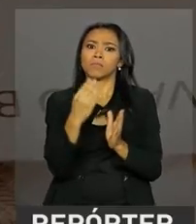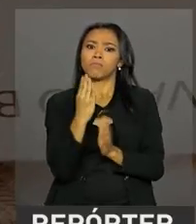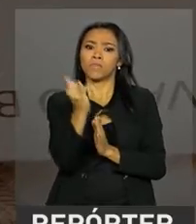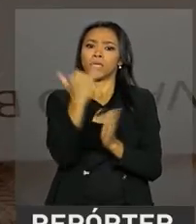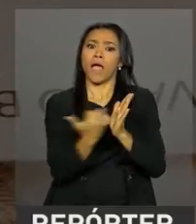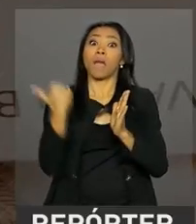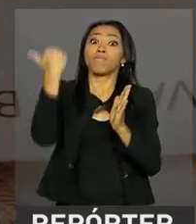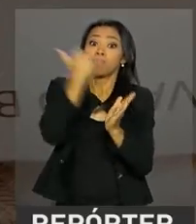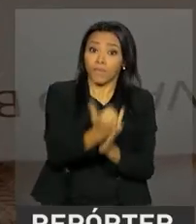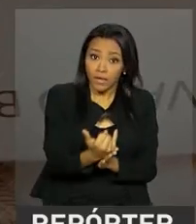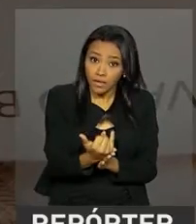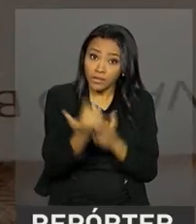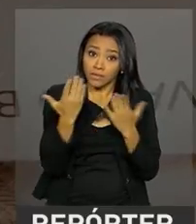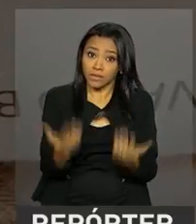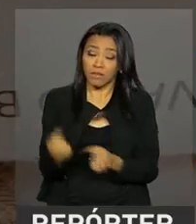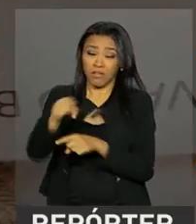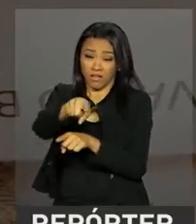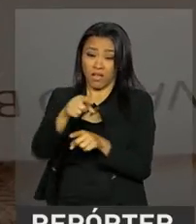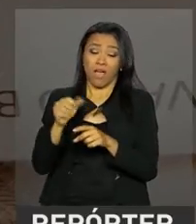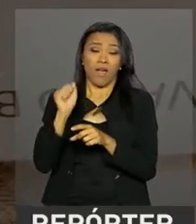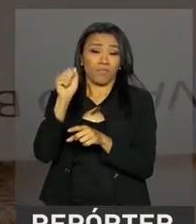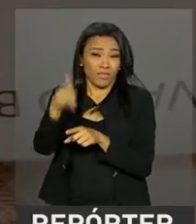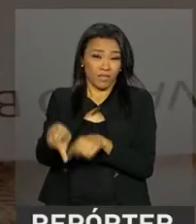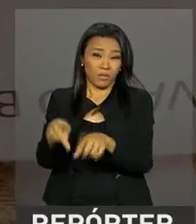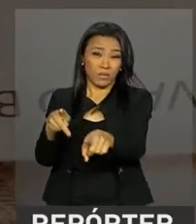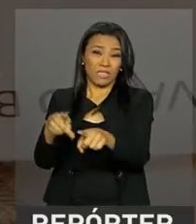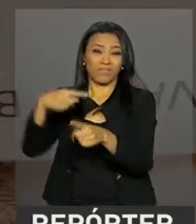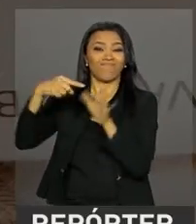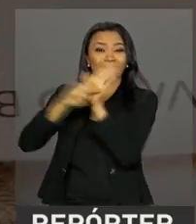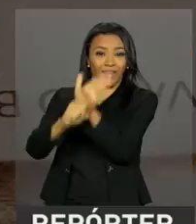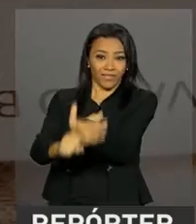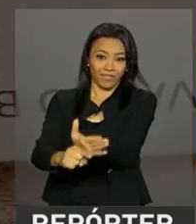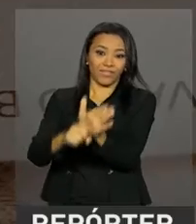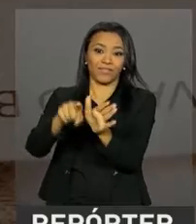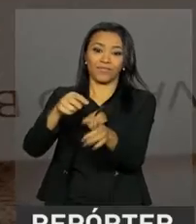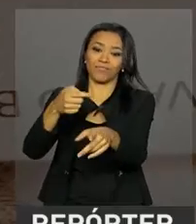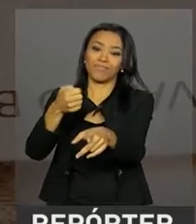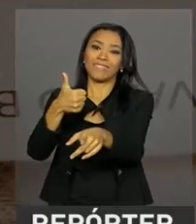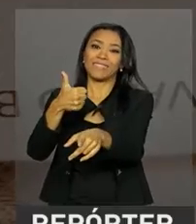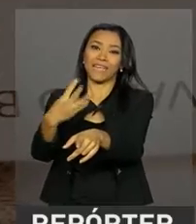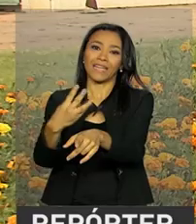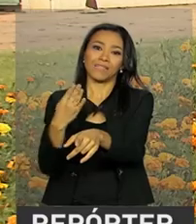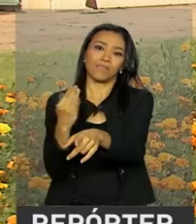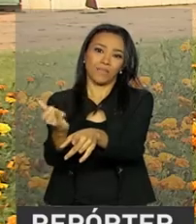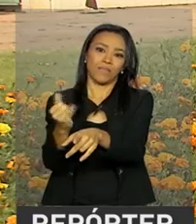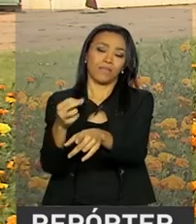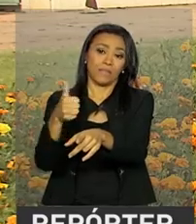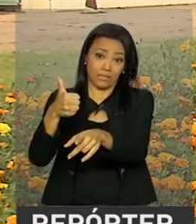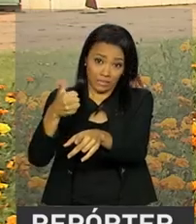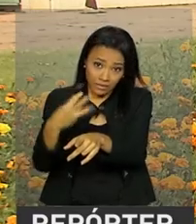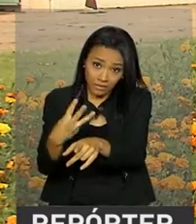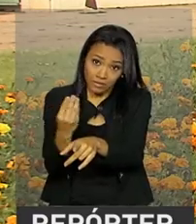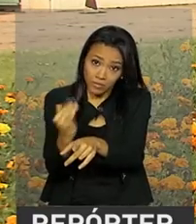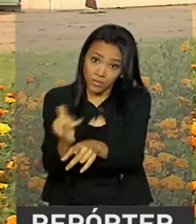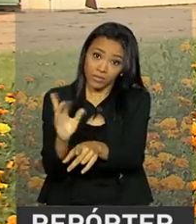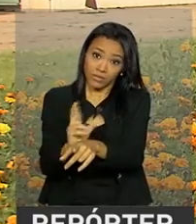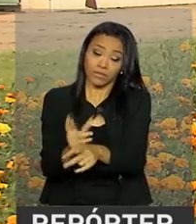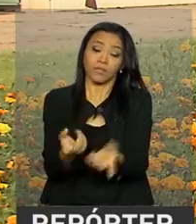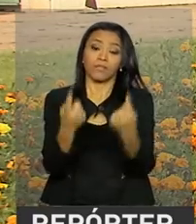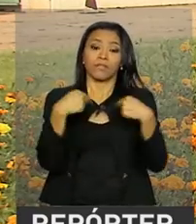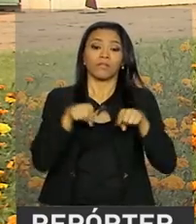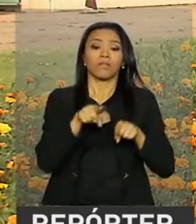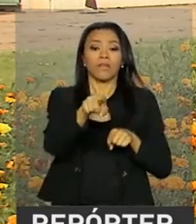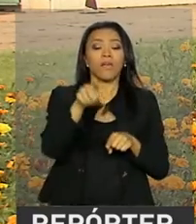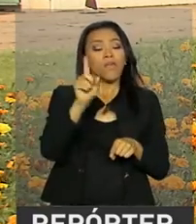gastaram a previdência apresentou saldo negativo de mais de 13 bilhões de reais esse foi o melhor resultado para o mês de janeiro